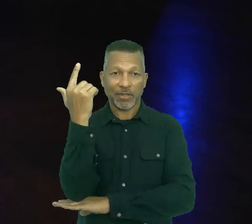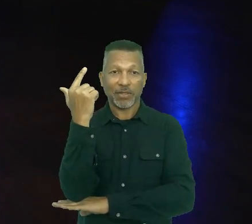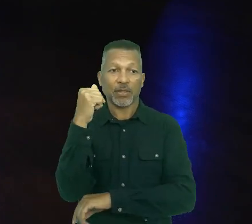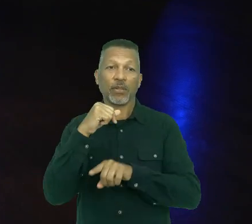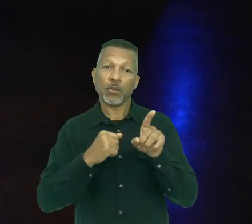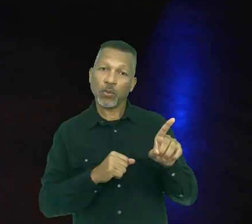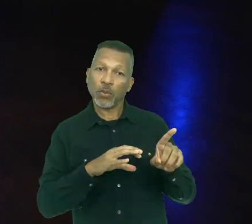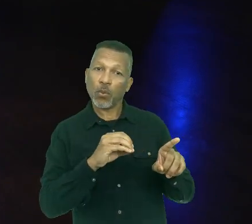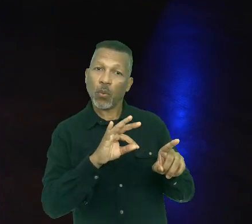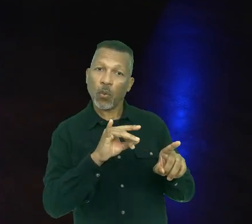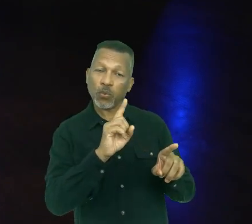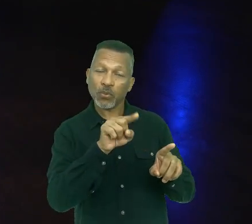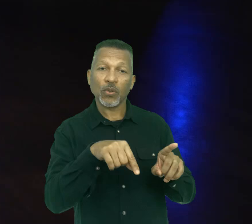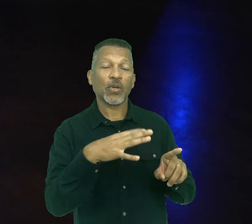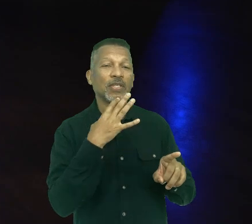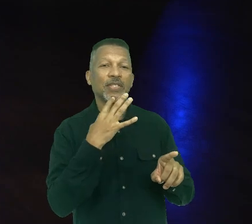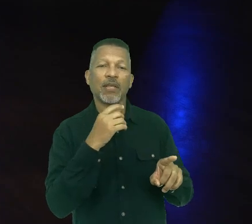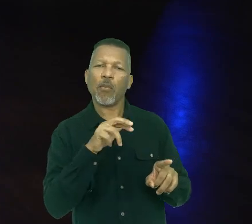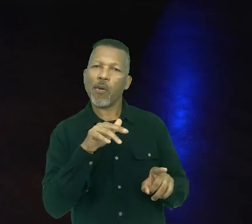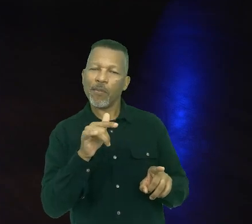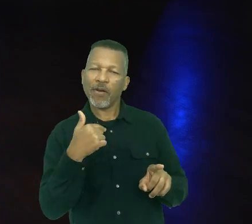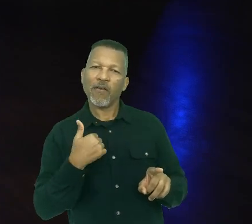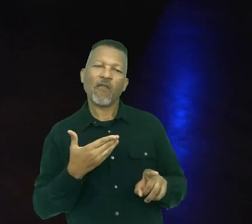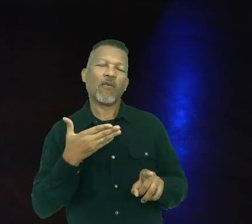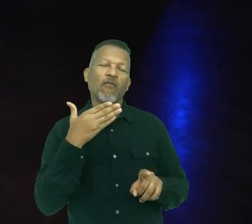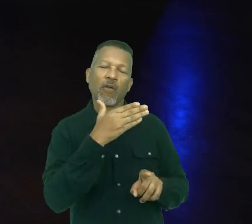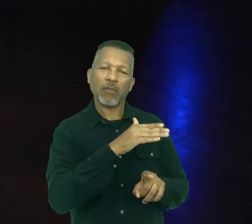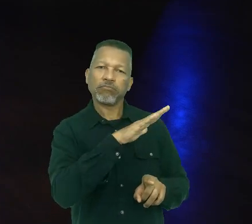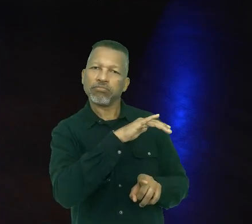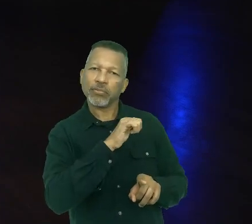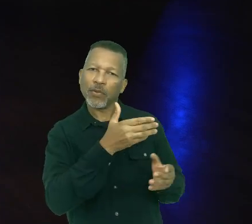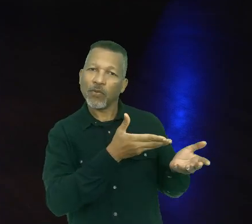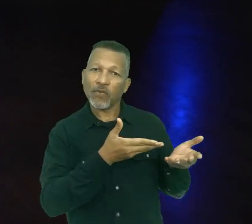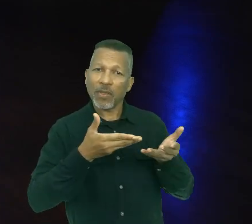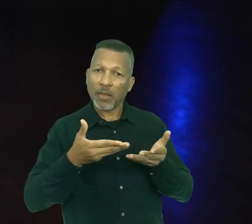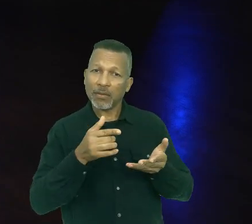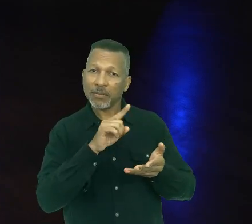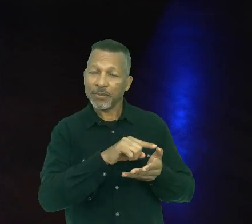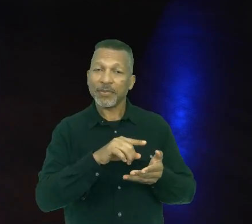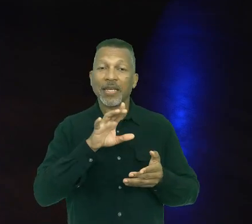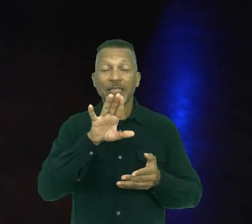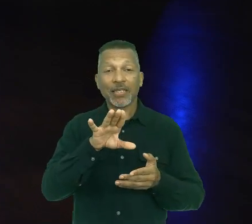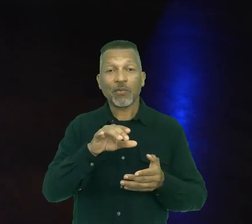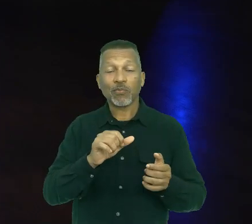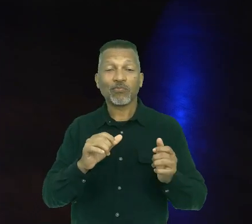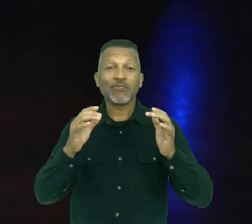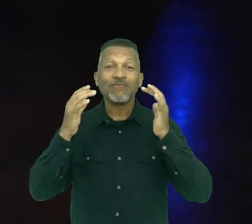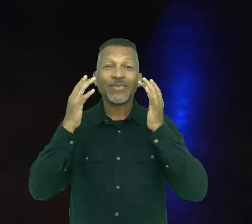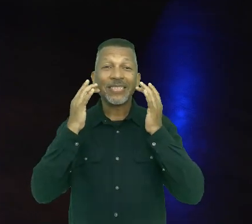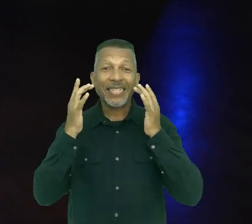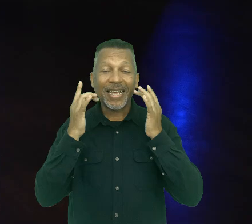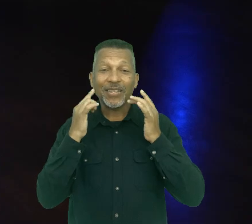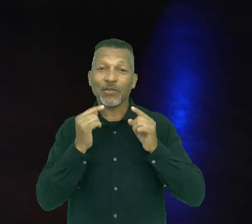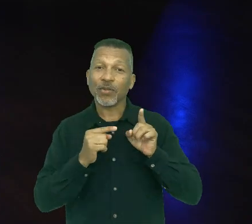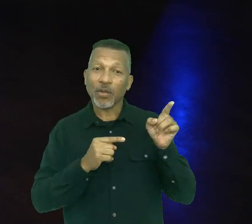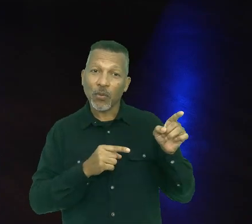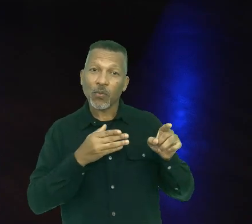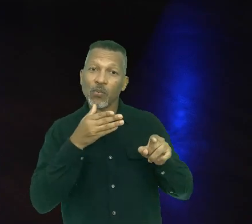meu irmão, esteve na minha casa e falaram, vamos convidá-la, já que ela faz teatro. Mas era um teatro que eu